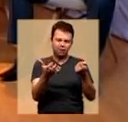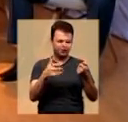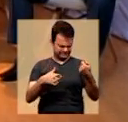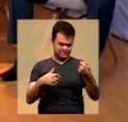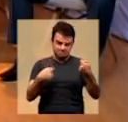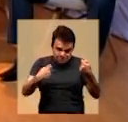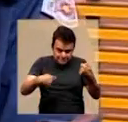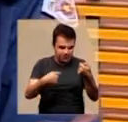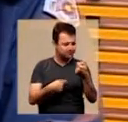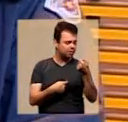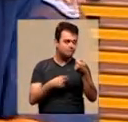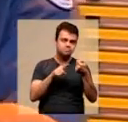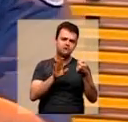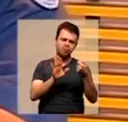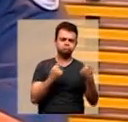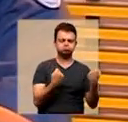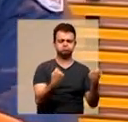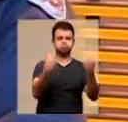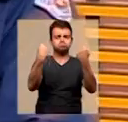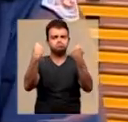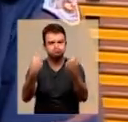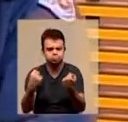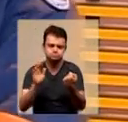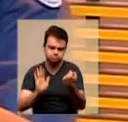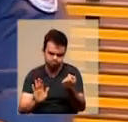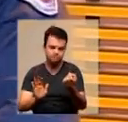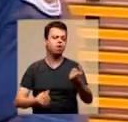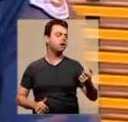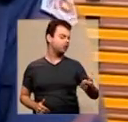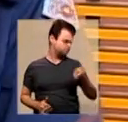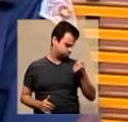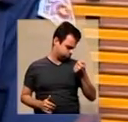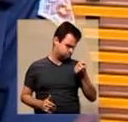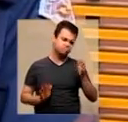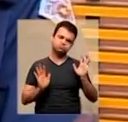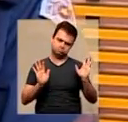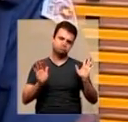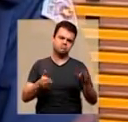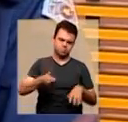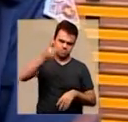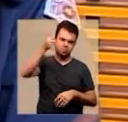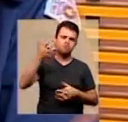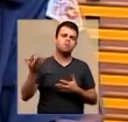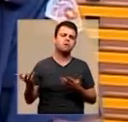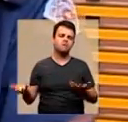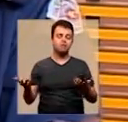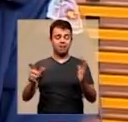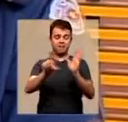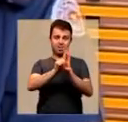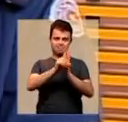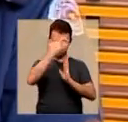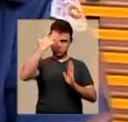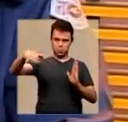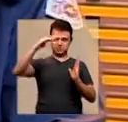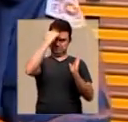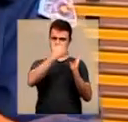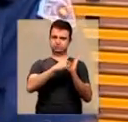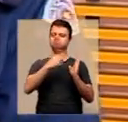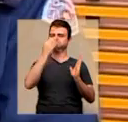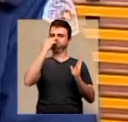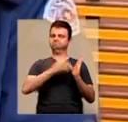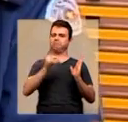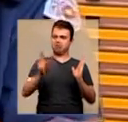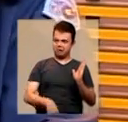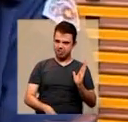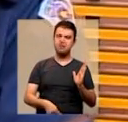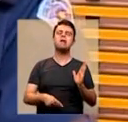atender o celular, se há necessidade, então busque um local adequado, estacione o veículo, né? Então, a gente vê que a inobservância da legislação, essa falta de